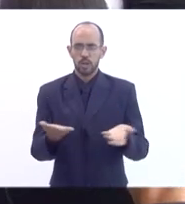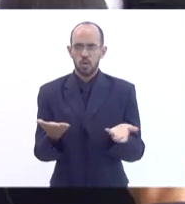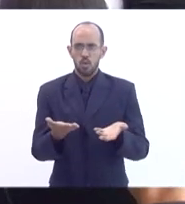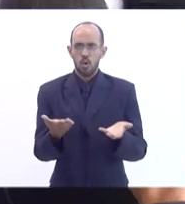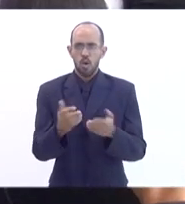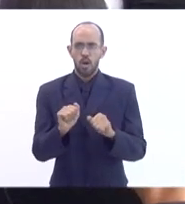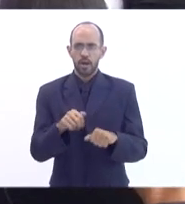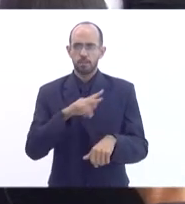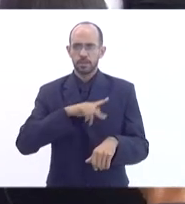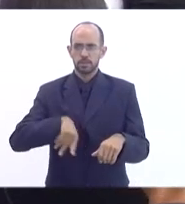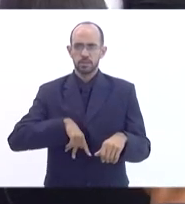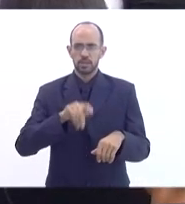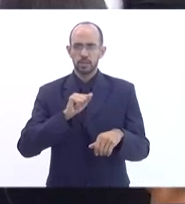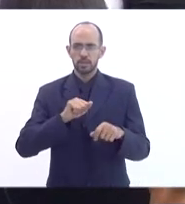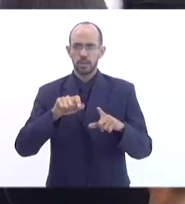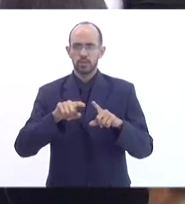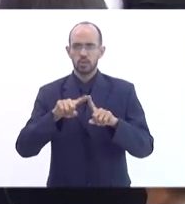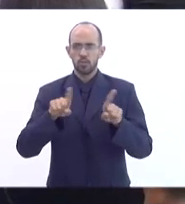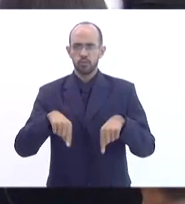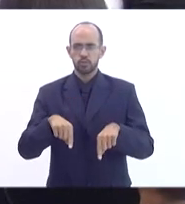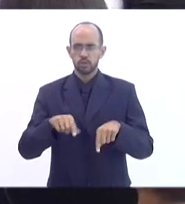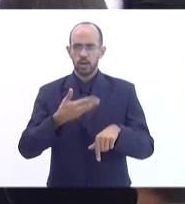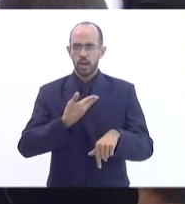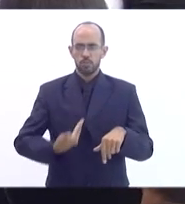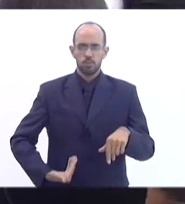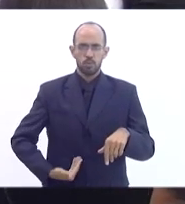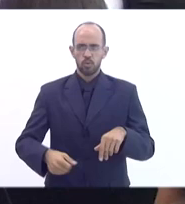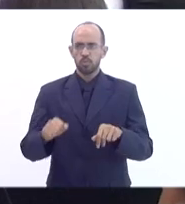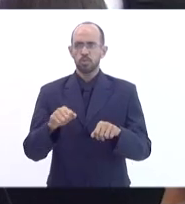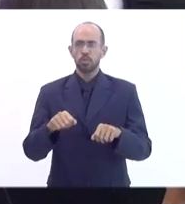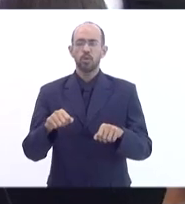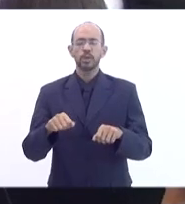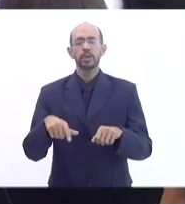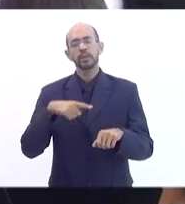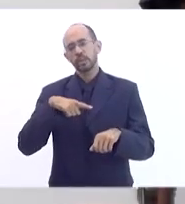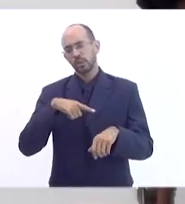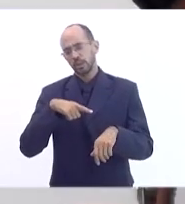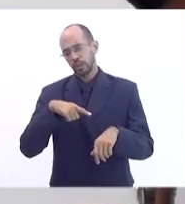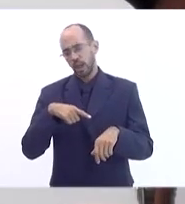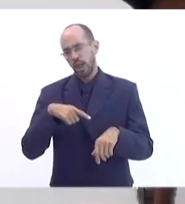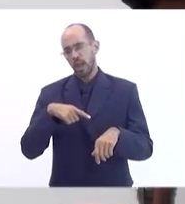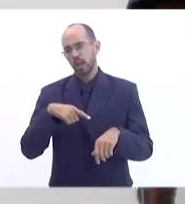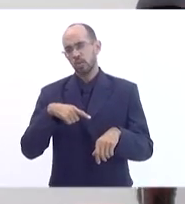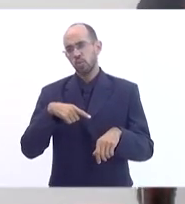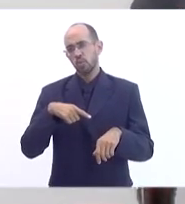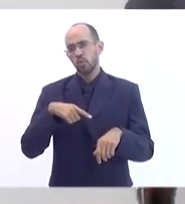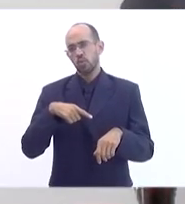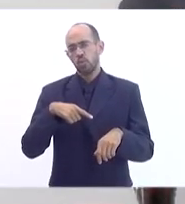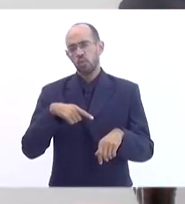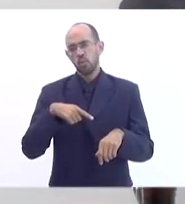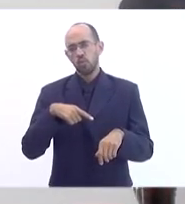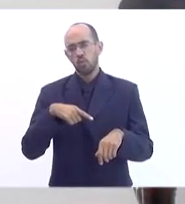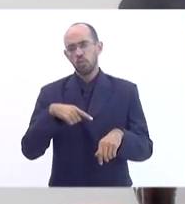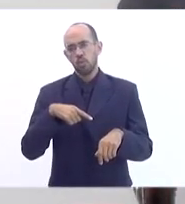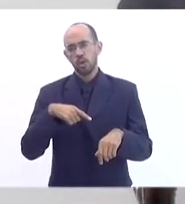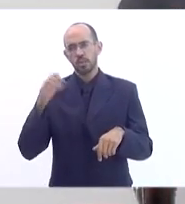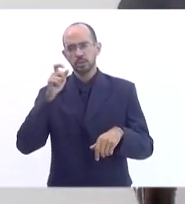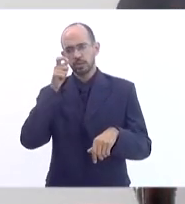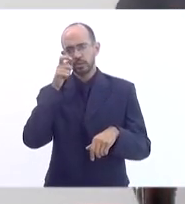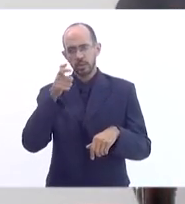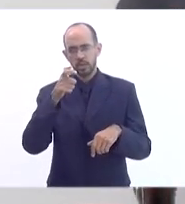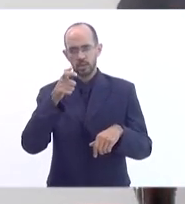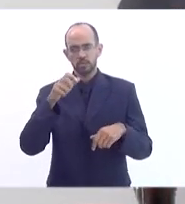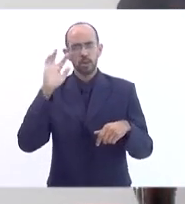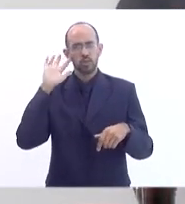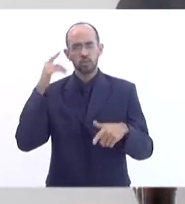públicos e passei a ter um braço da comissão exclusivamente voltado para a questão dos concursos Dra